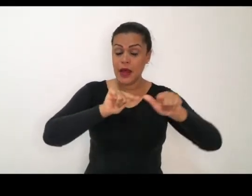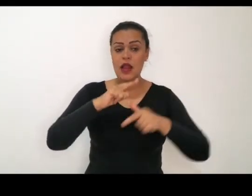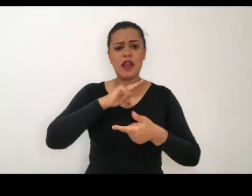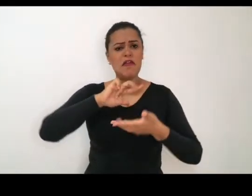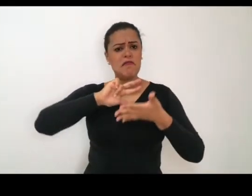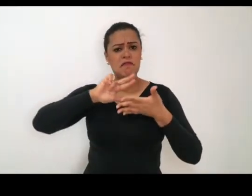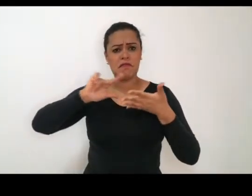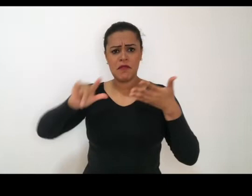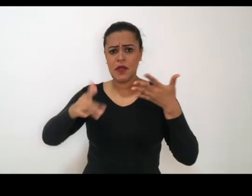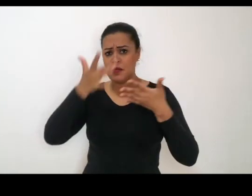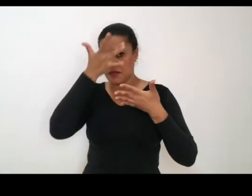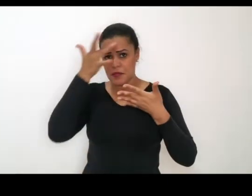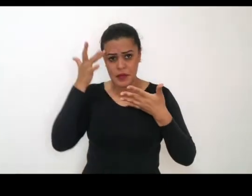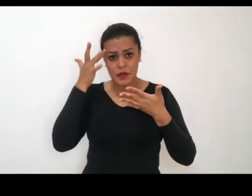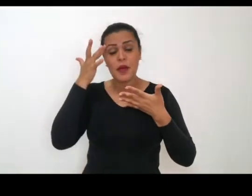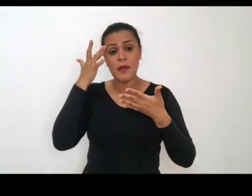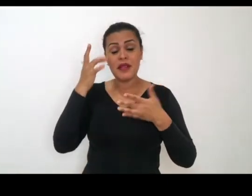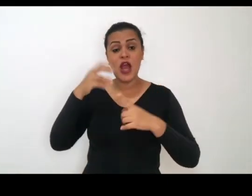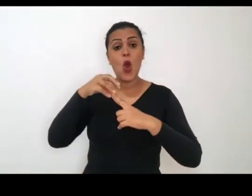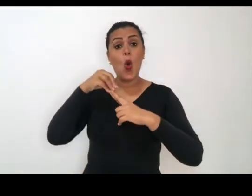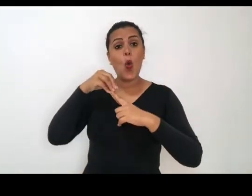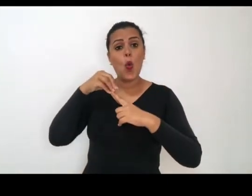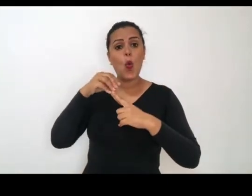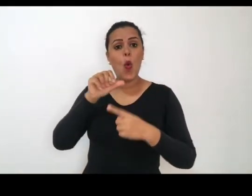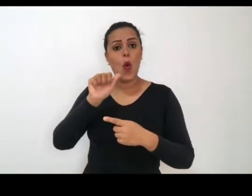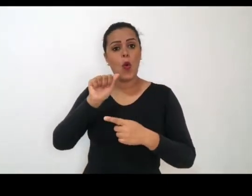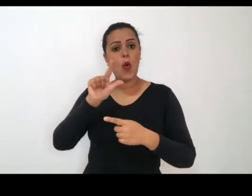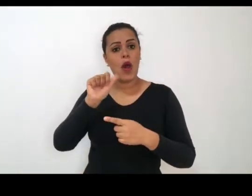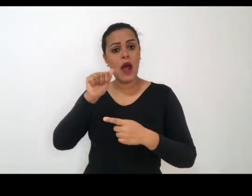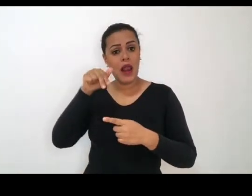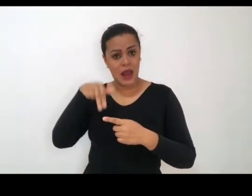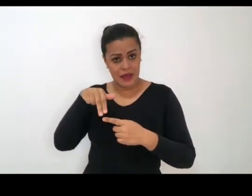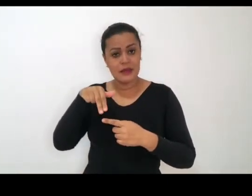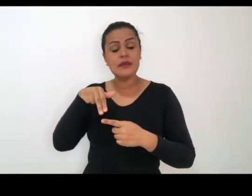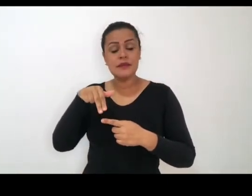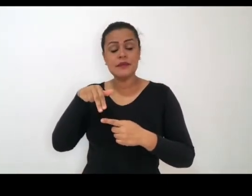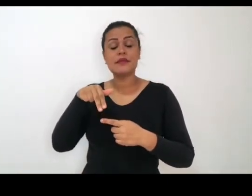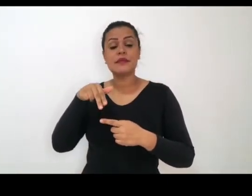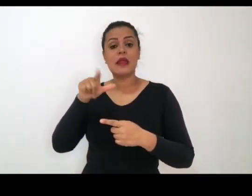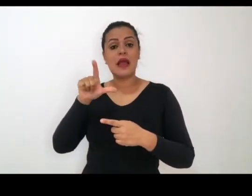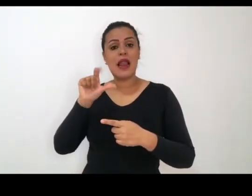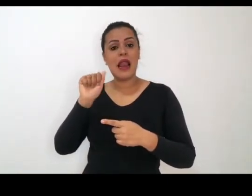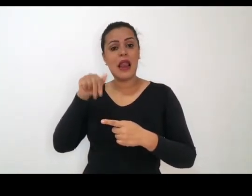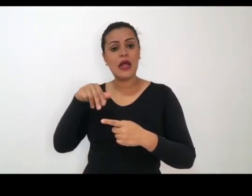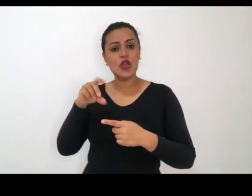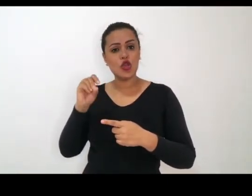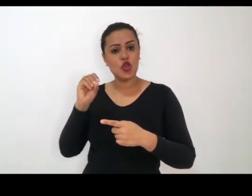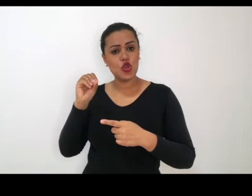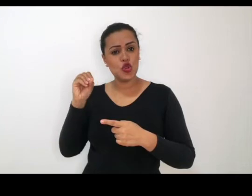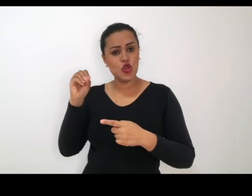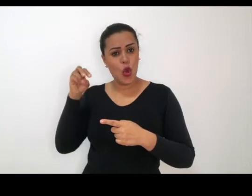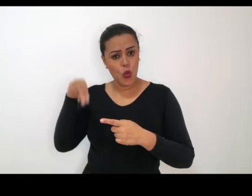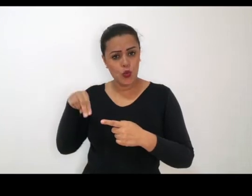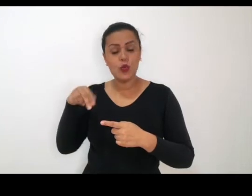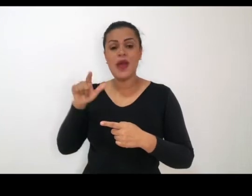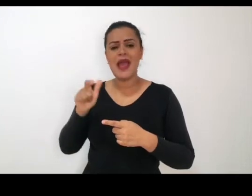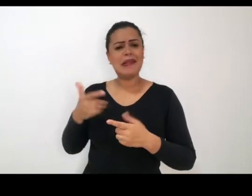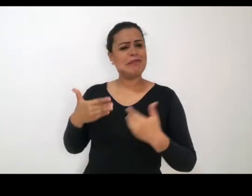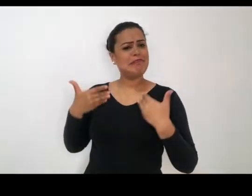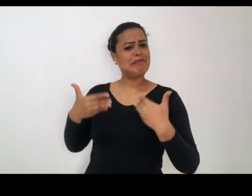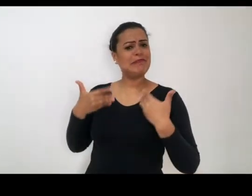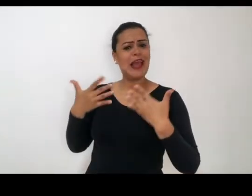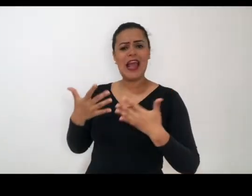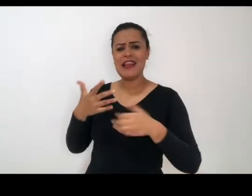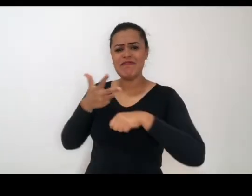o Alan Langdon, por exemplo, que é um entusiasta, né? É um grande filmmaker, editor, né?